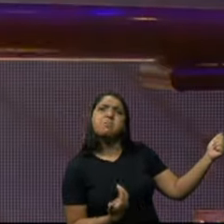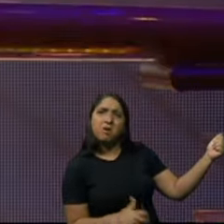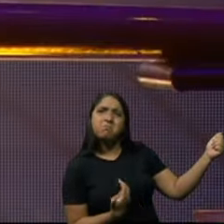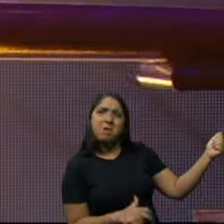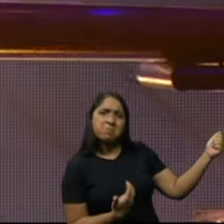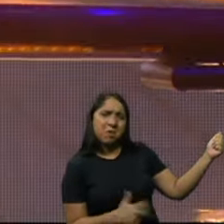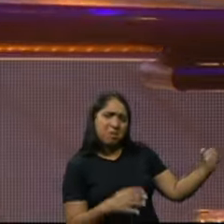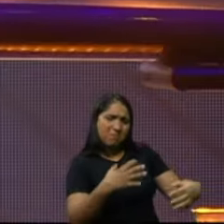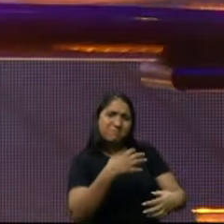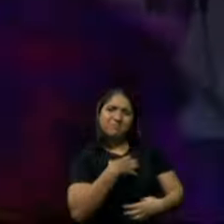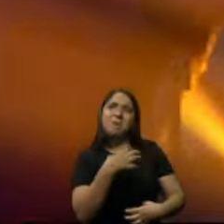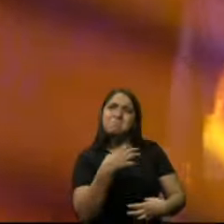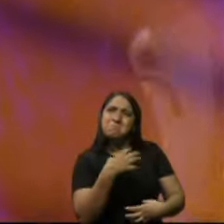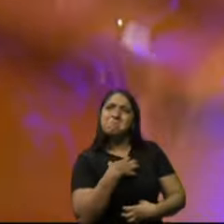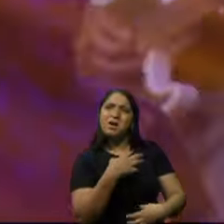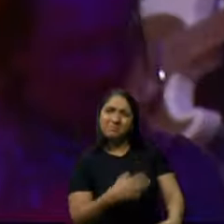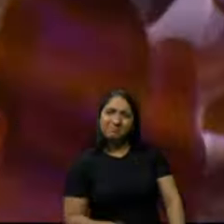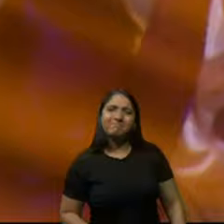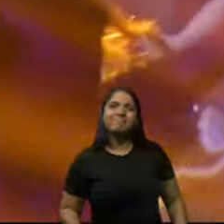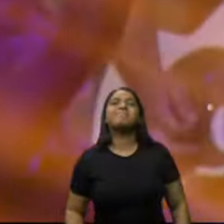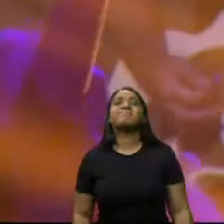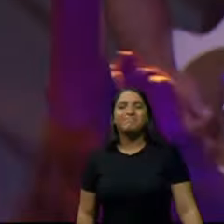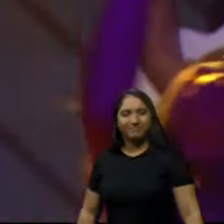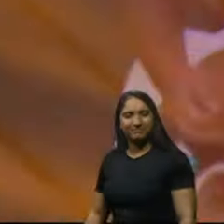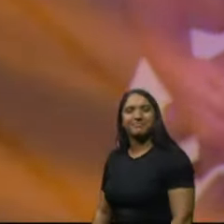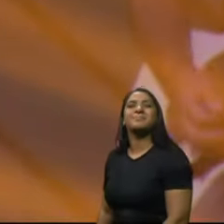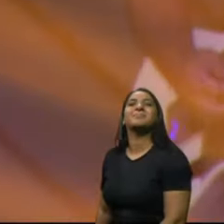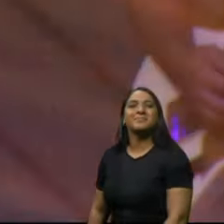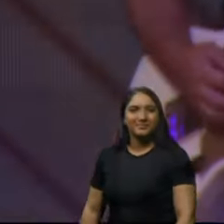E aí o